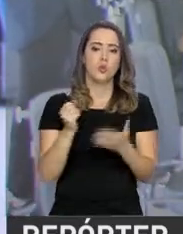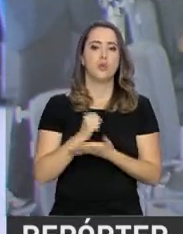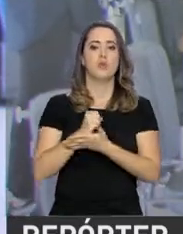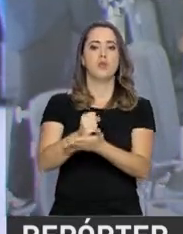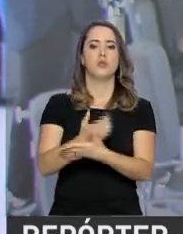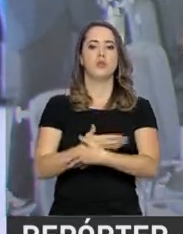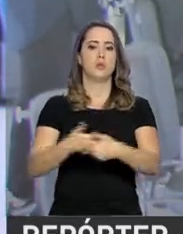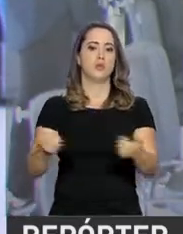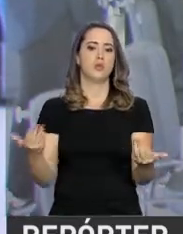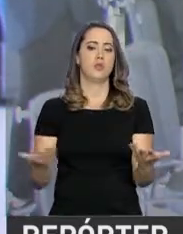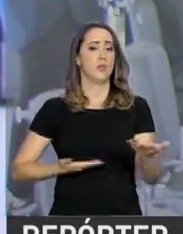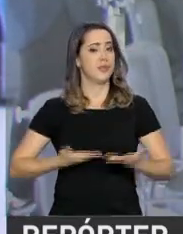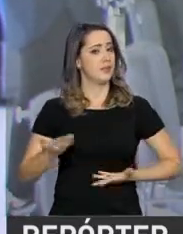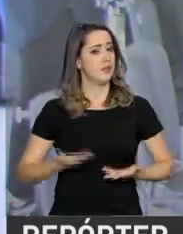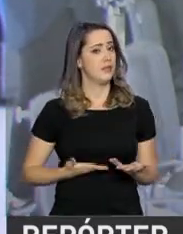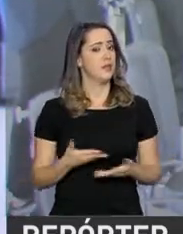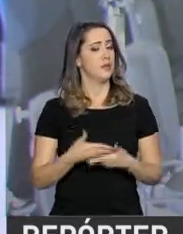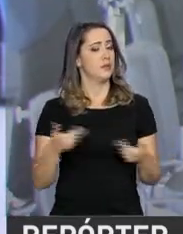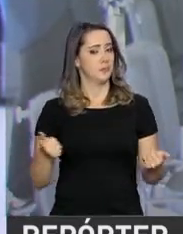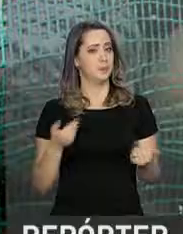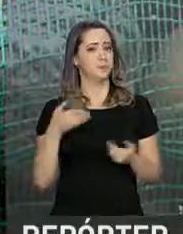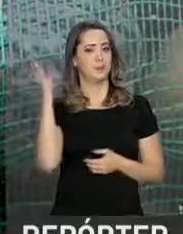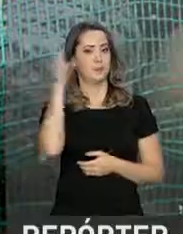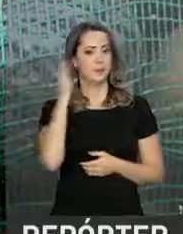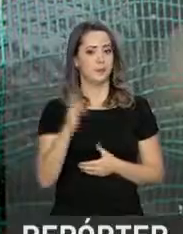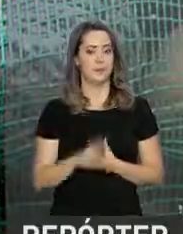oferecer melhores serviços e de qualidade em Brasília, né?